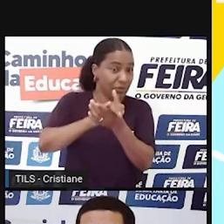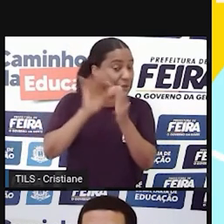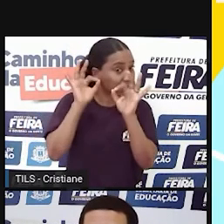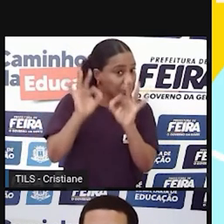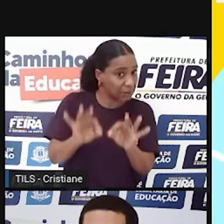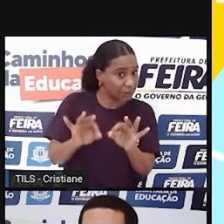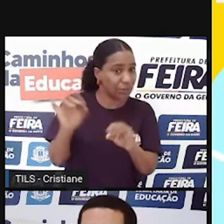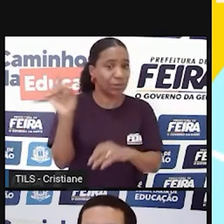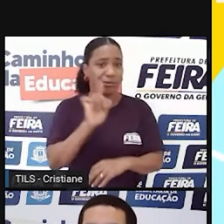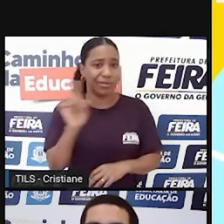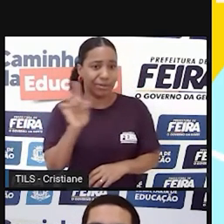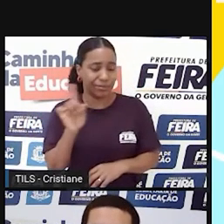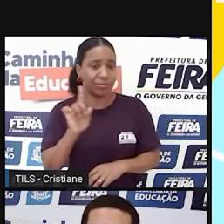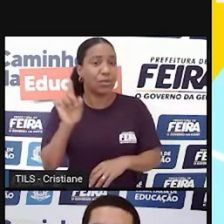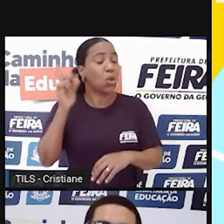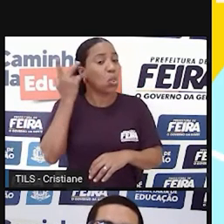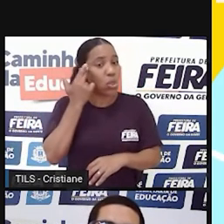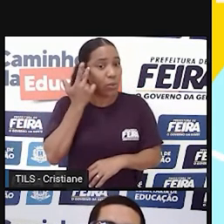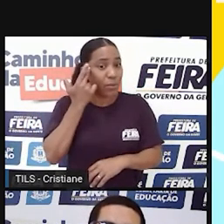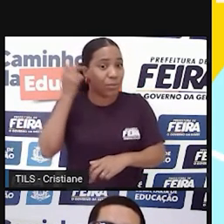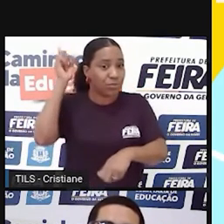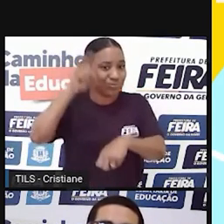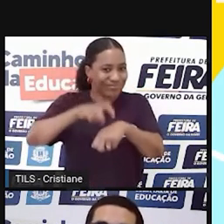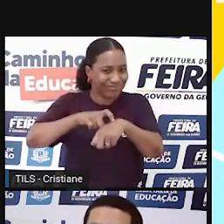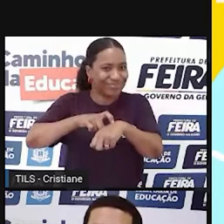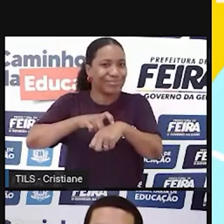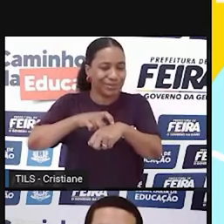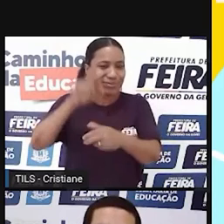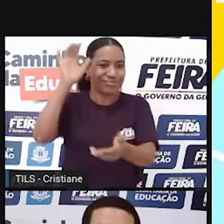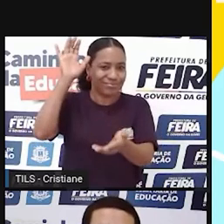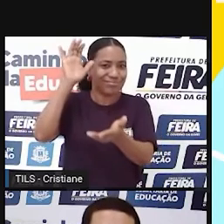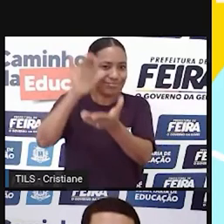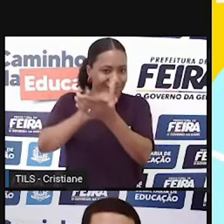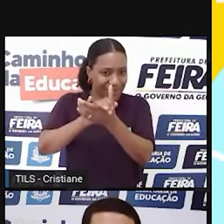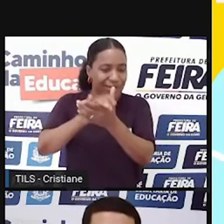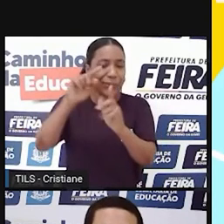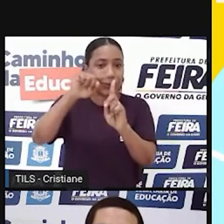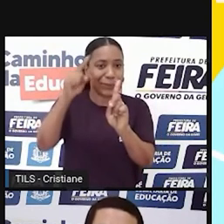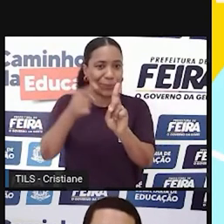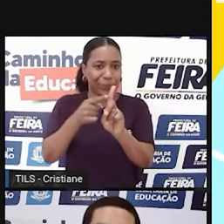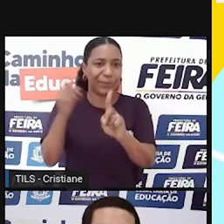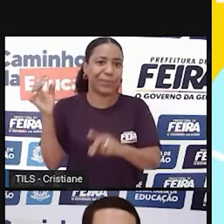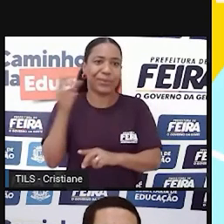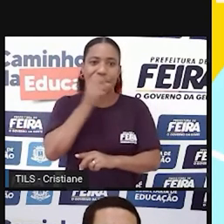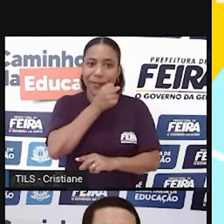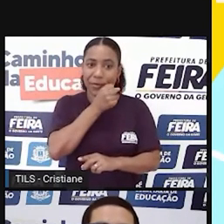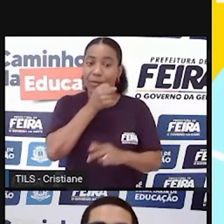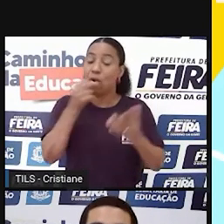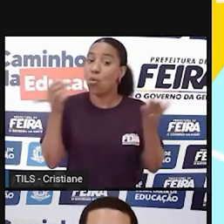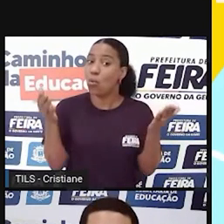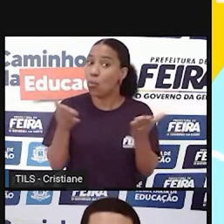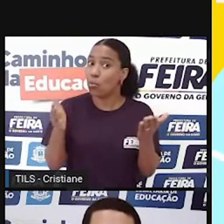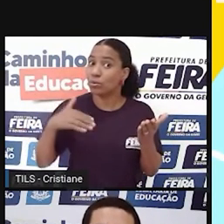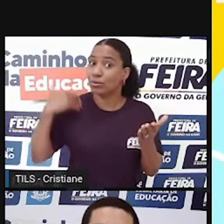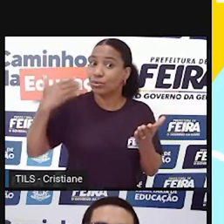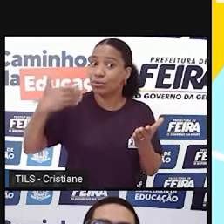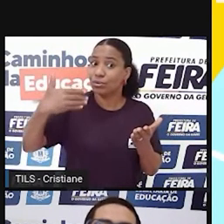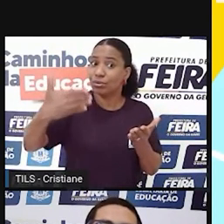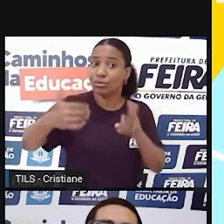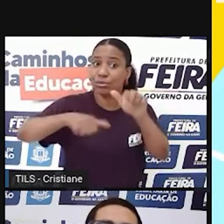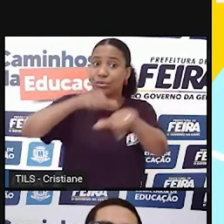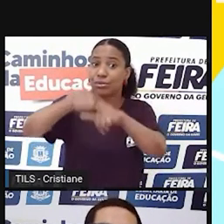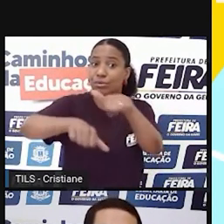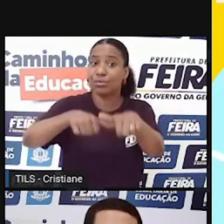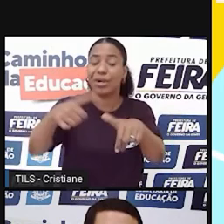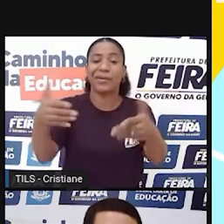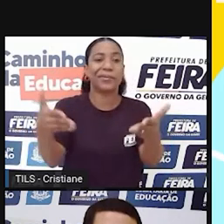certo, mas era o comum na sociedade. Hoje em dia não, hoje em dia a gente tem que valorizar o estudo, hoje em dia a gente tem que